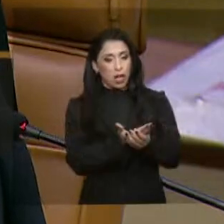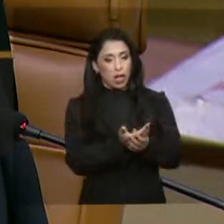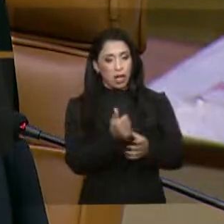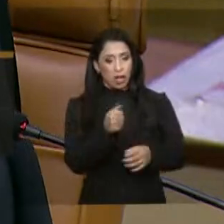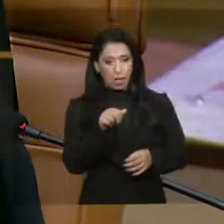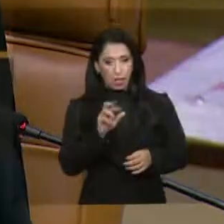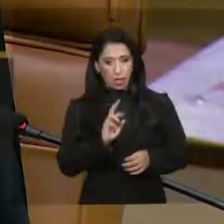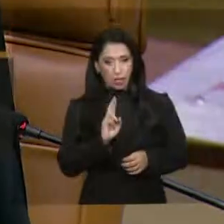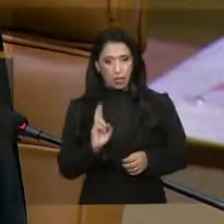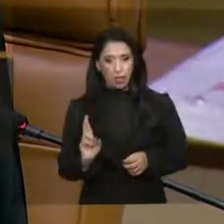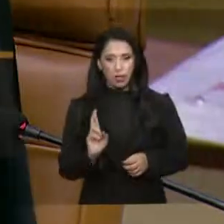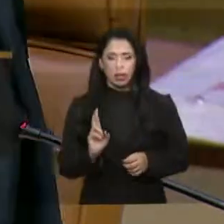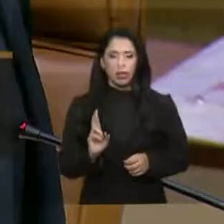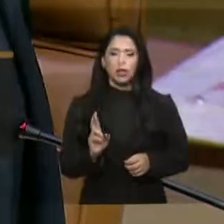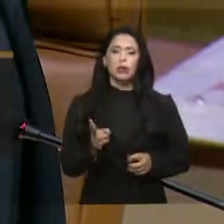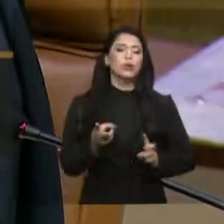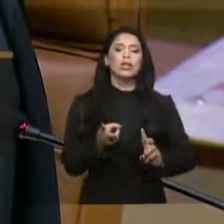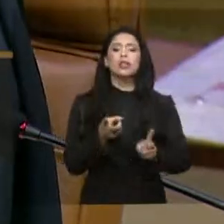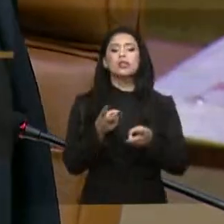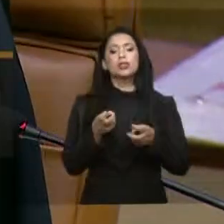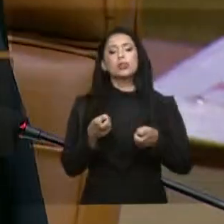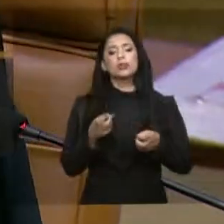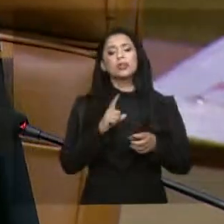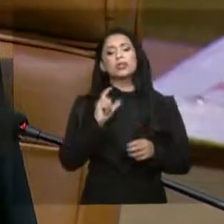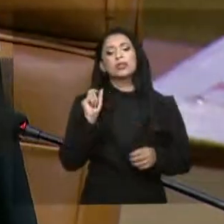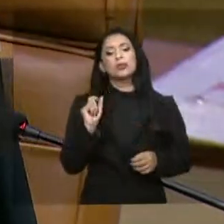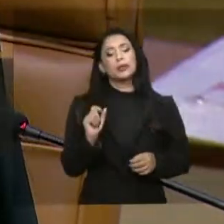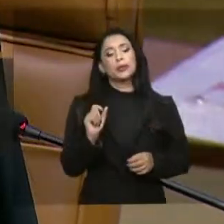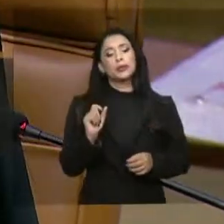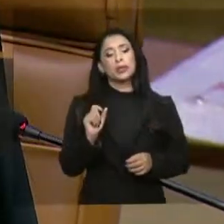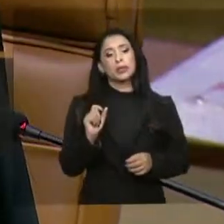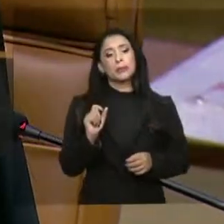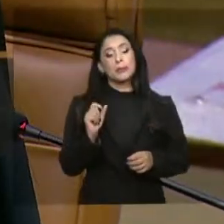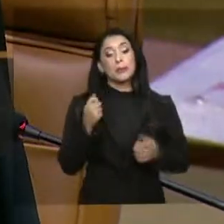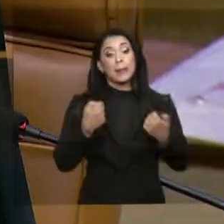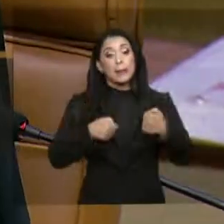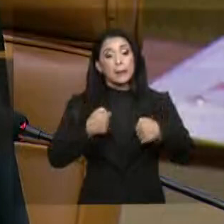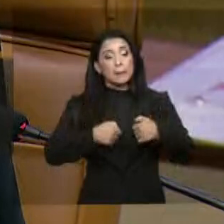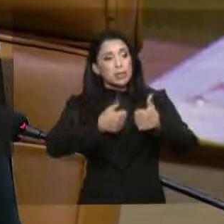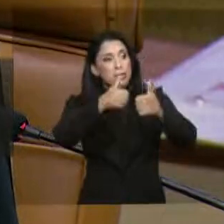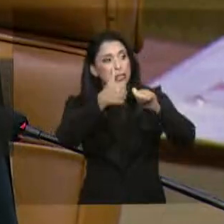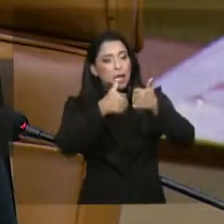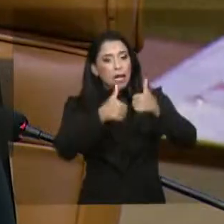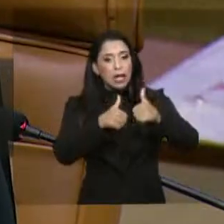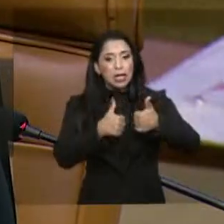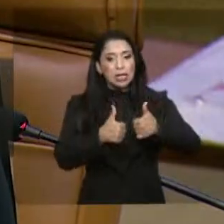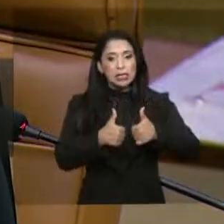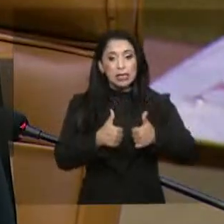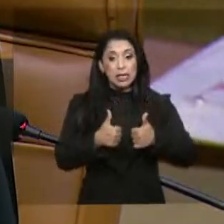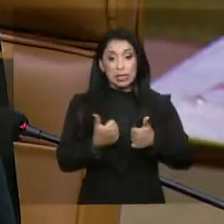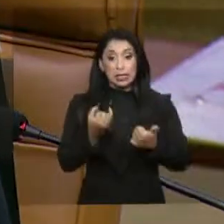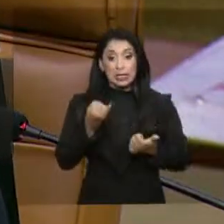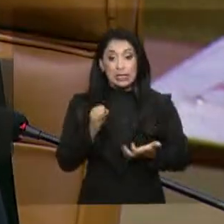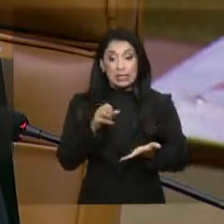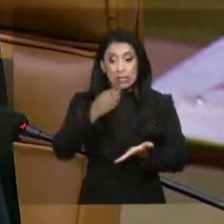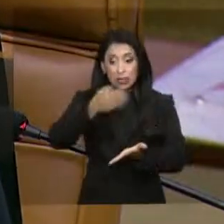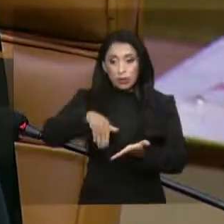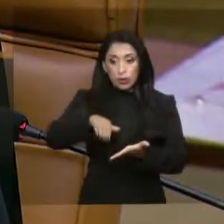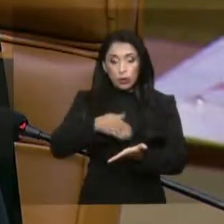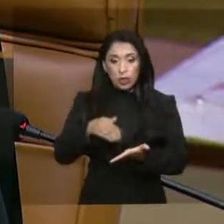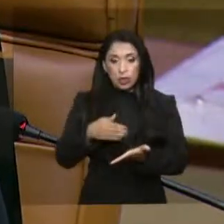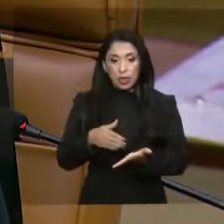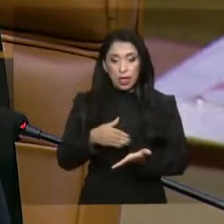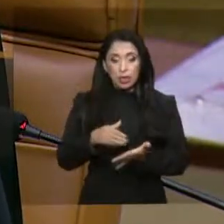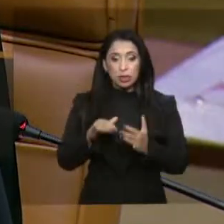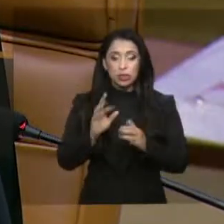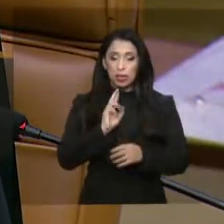aqui é exatamente analisar se houve uma nulidade na proclamação